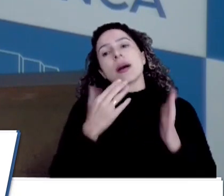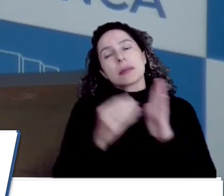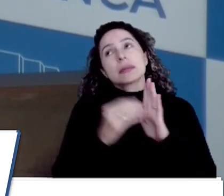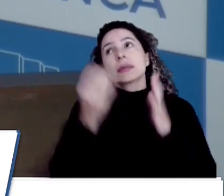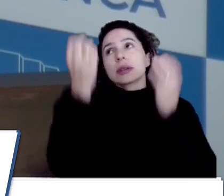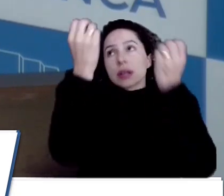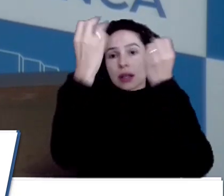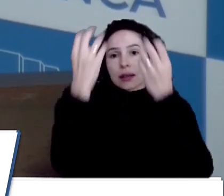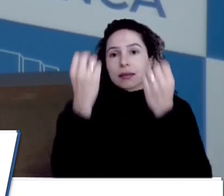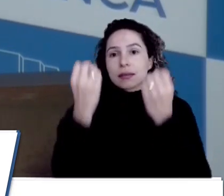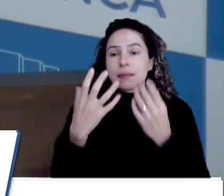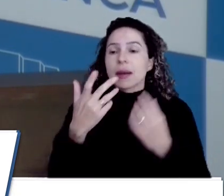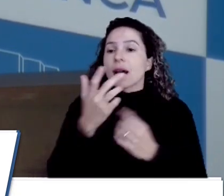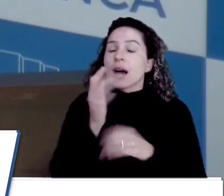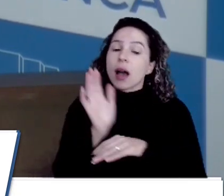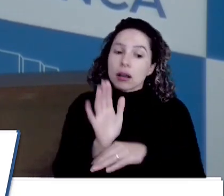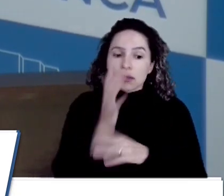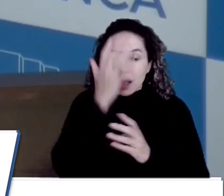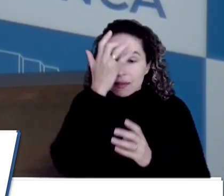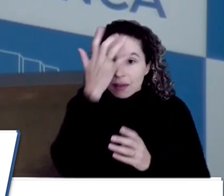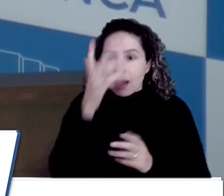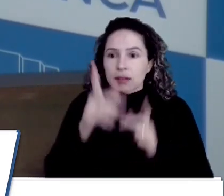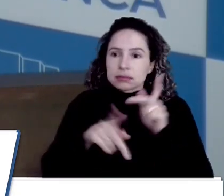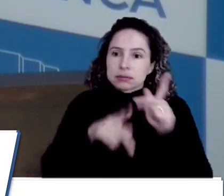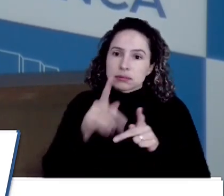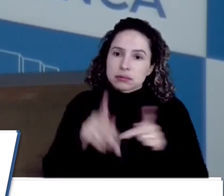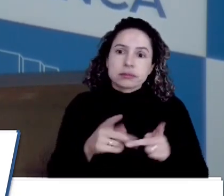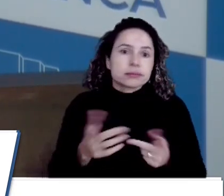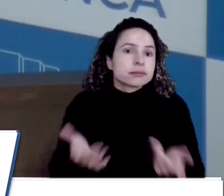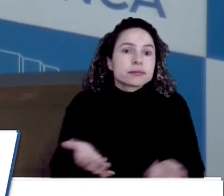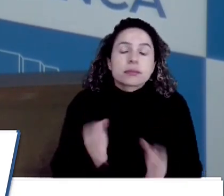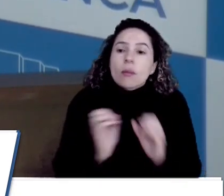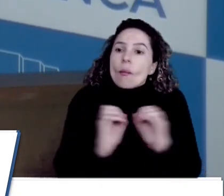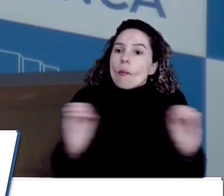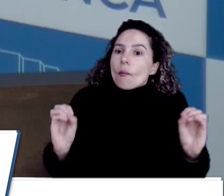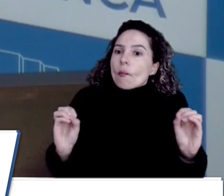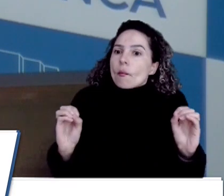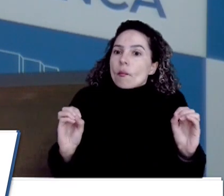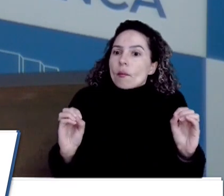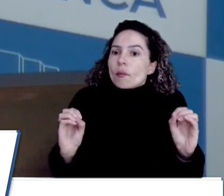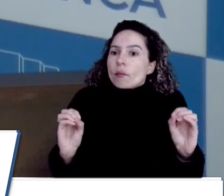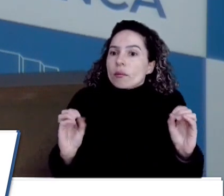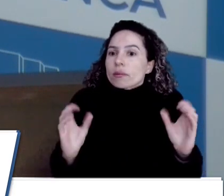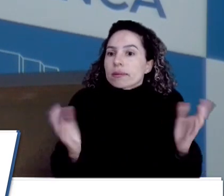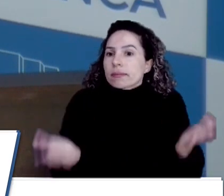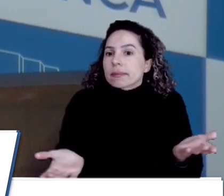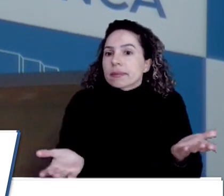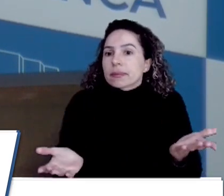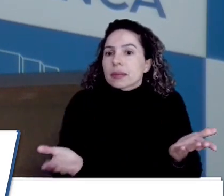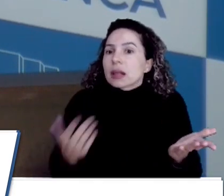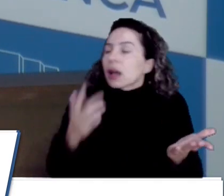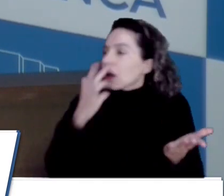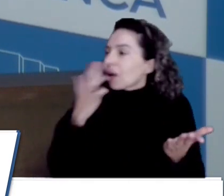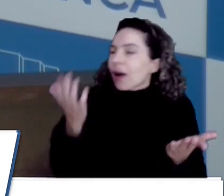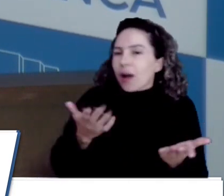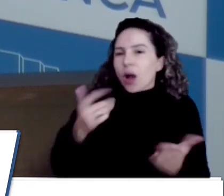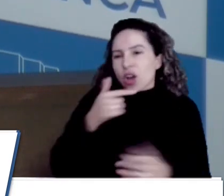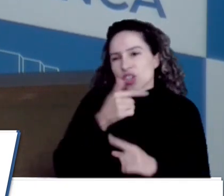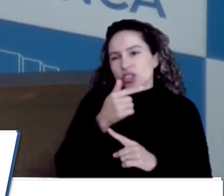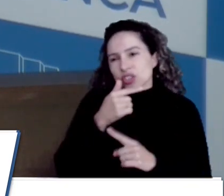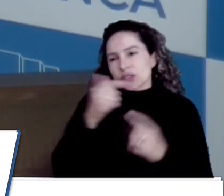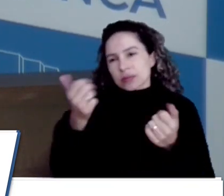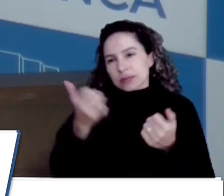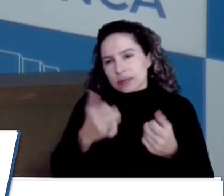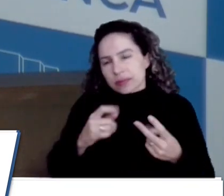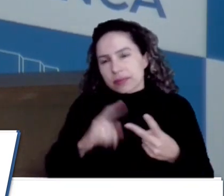para facilitar a vida do povo ali, e não coloca, Foi o que acabou de falar aqui agora, o Gilson Pelizzaro,